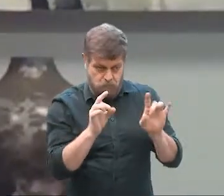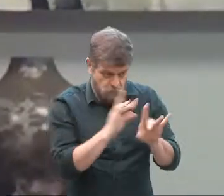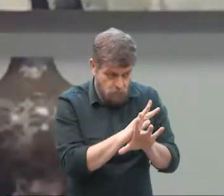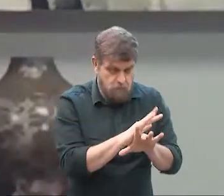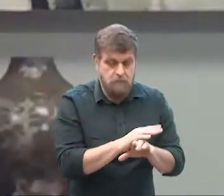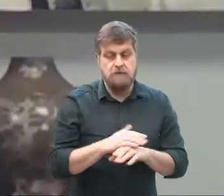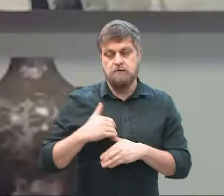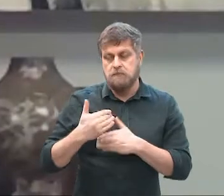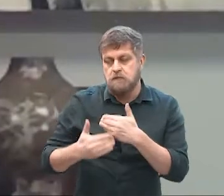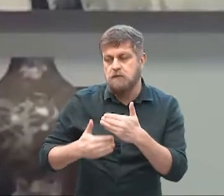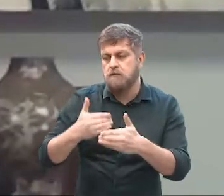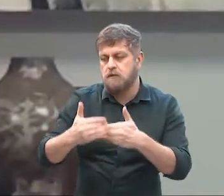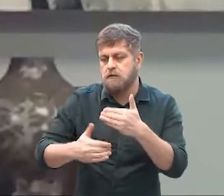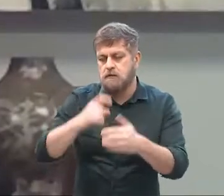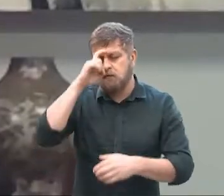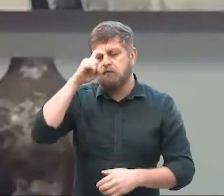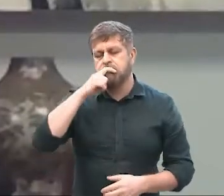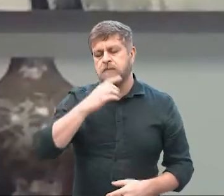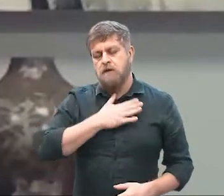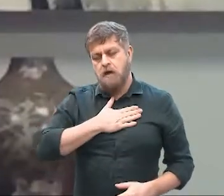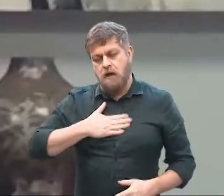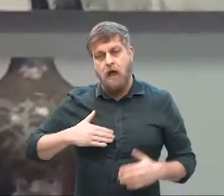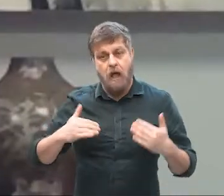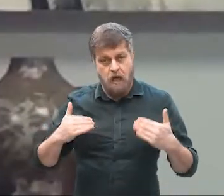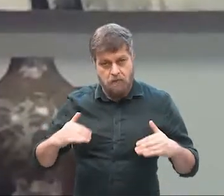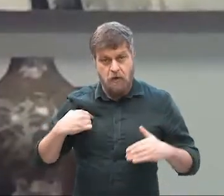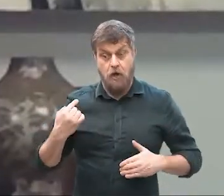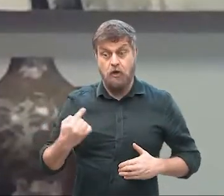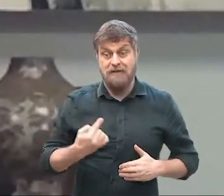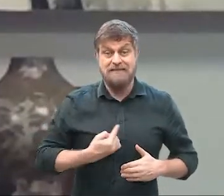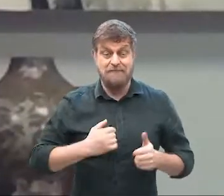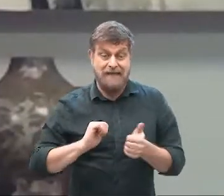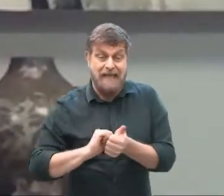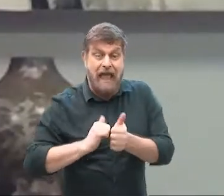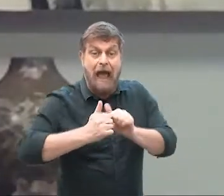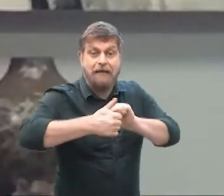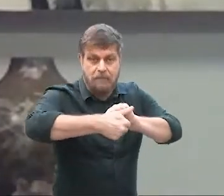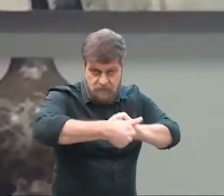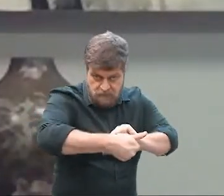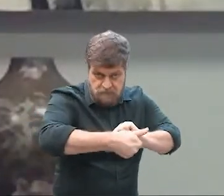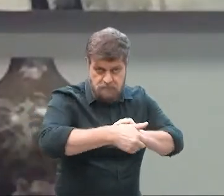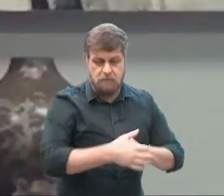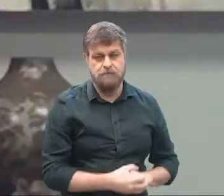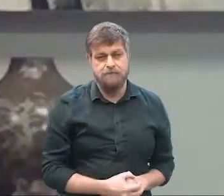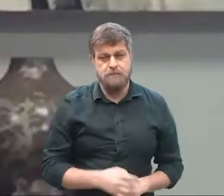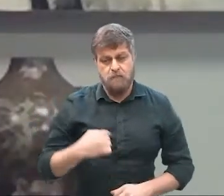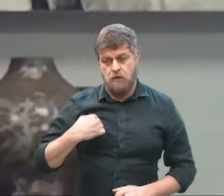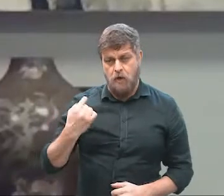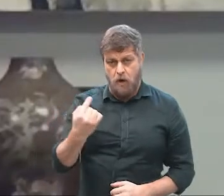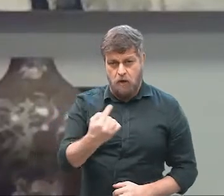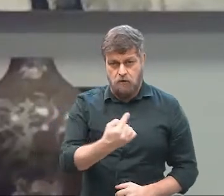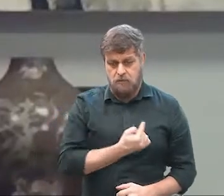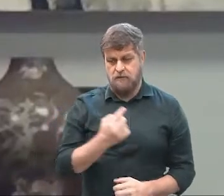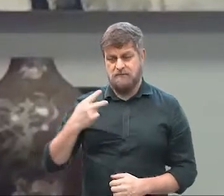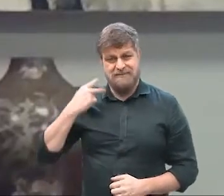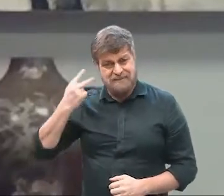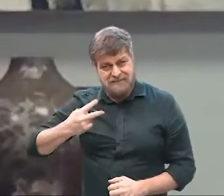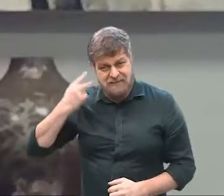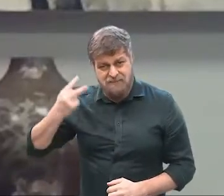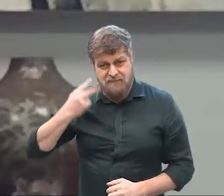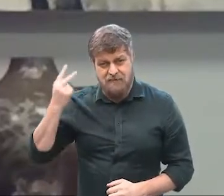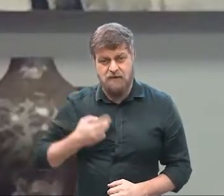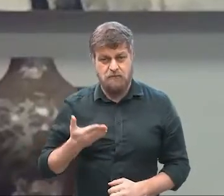forma tranquila. Nós estamos sempre num processo de adaptação. Nós, aqui do lado de cá da